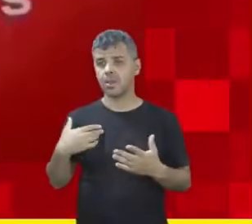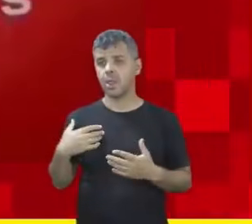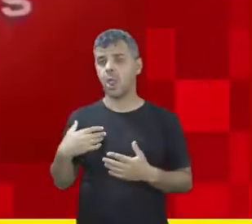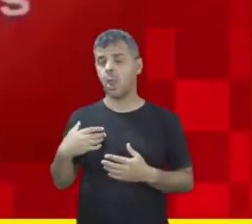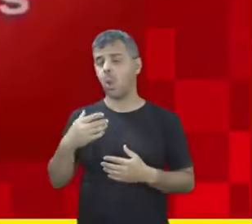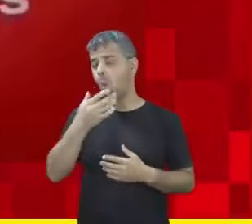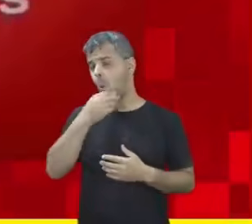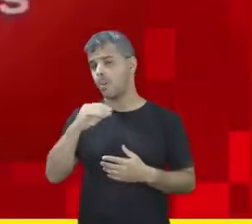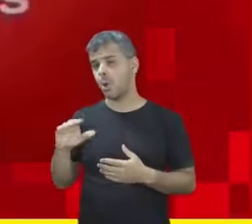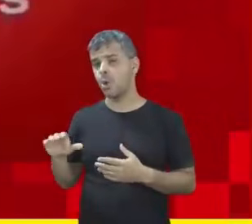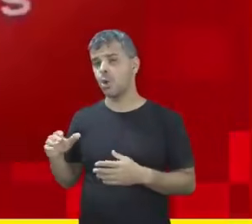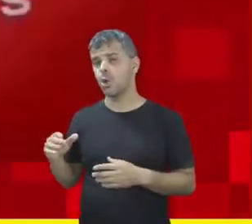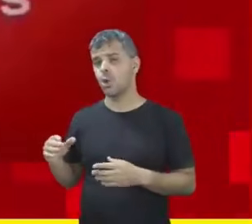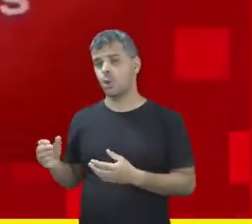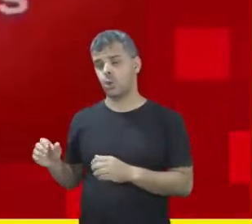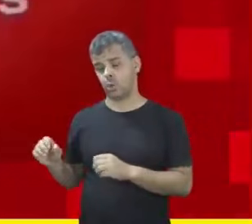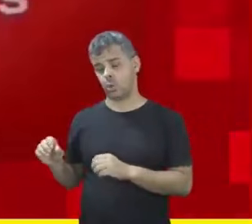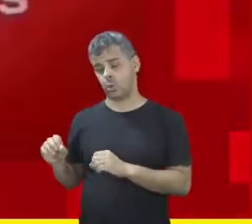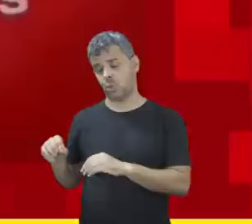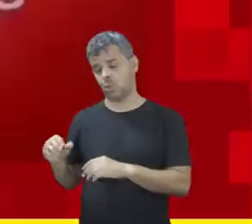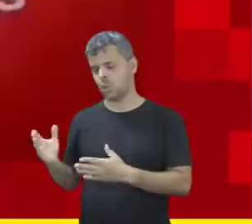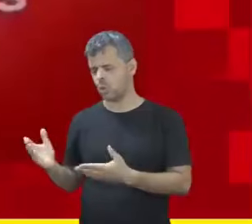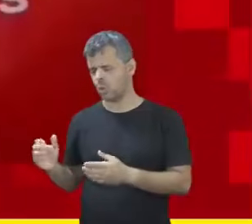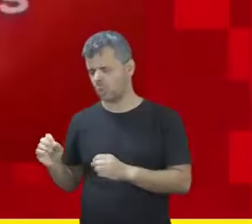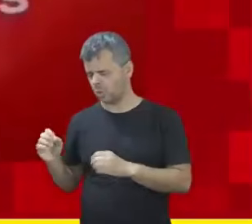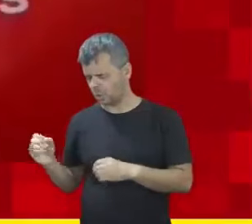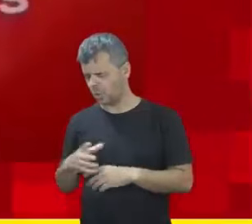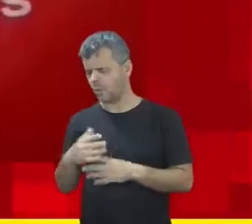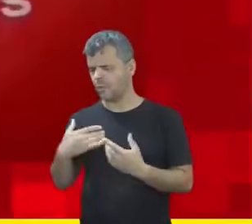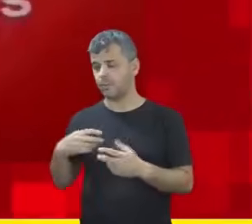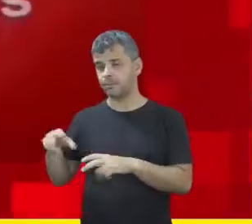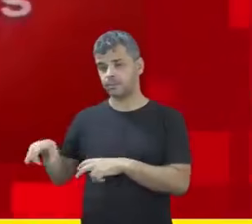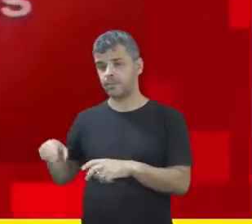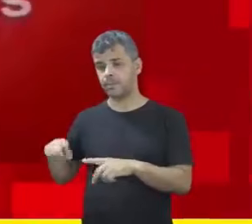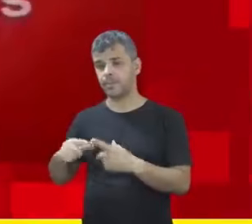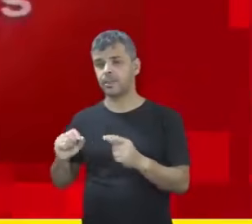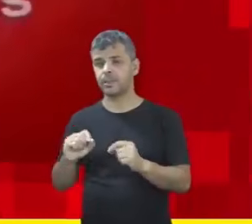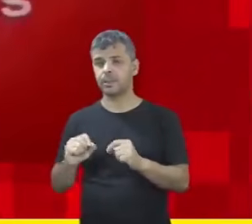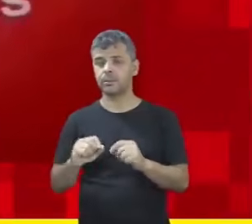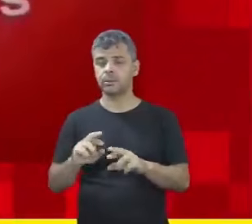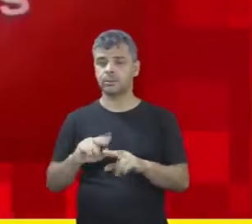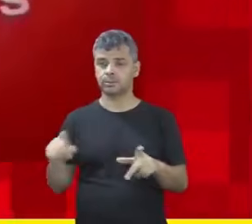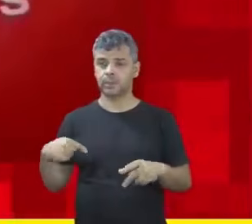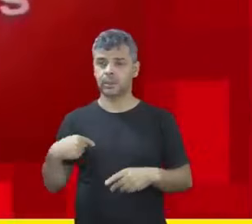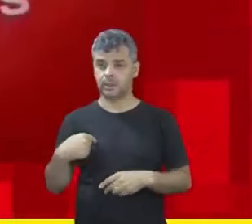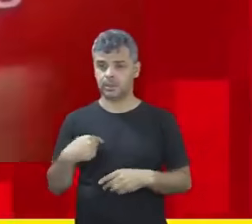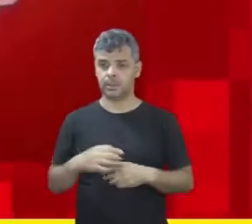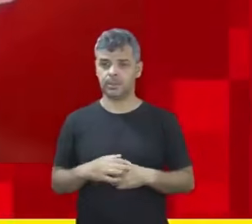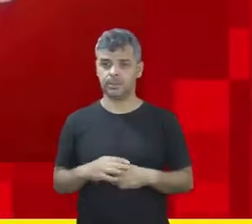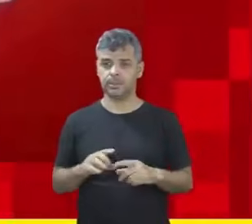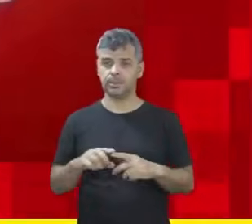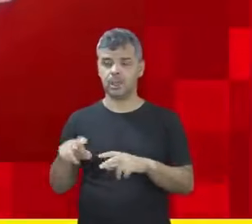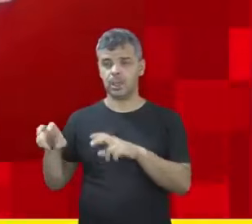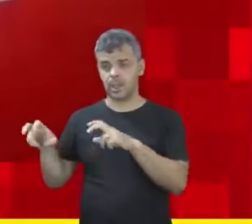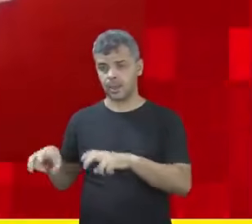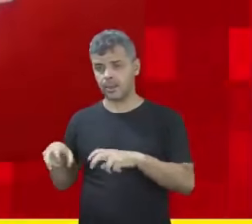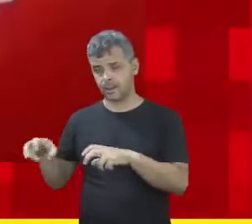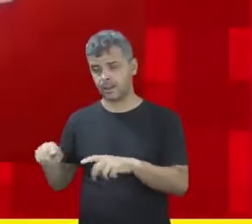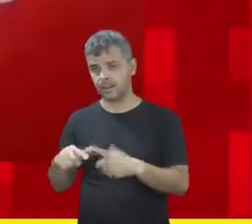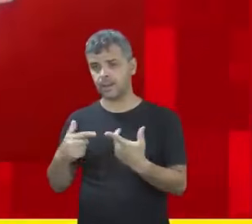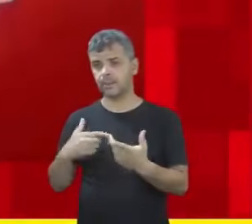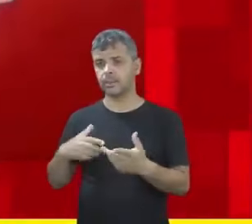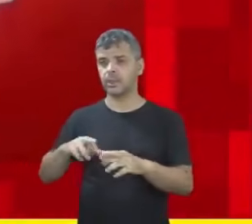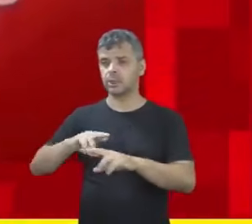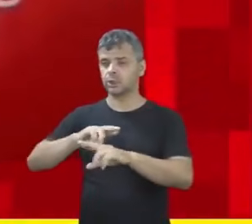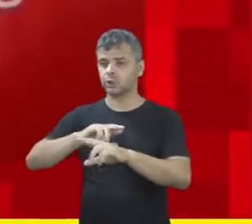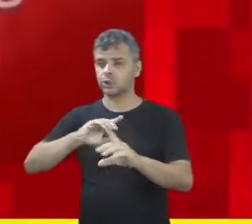novo que está comigo na agricultura também, só que já numa agricultura diferente da minha, né? Porque a agricultura tem uma dinâmica